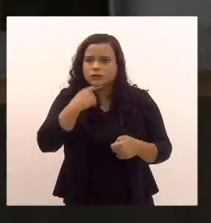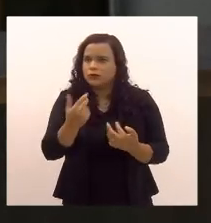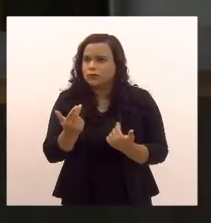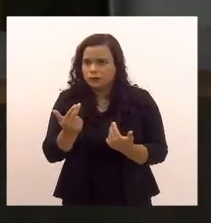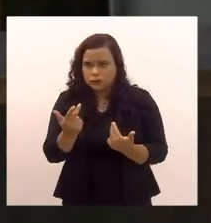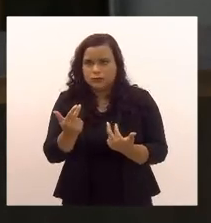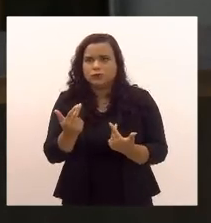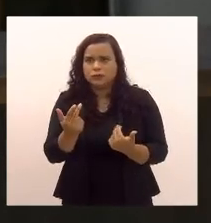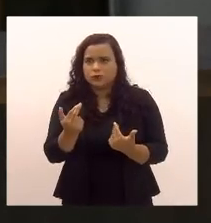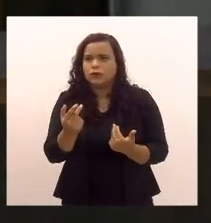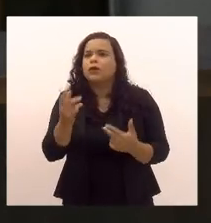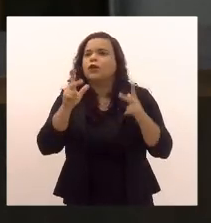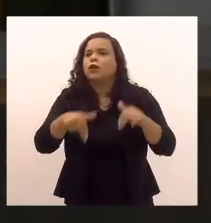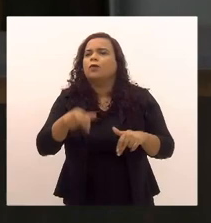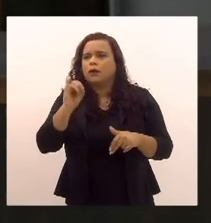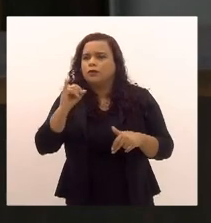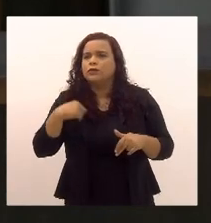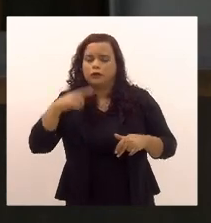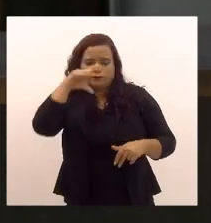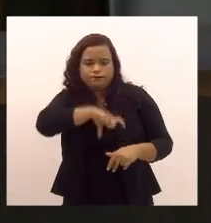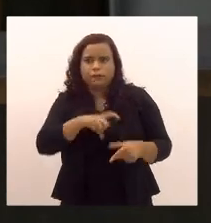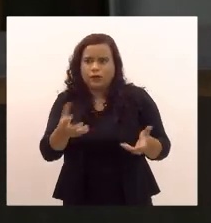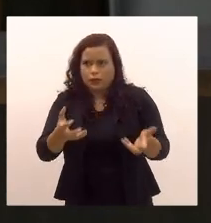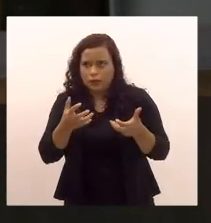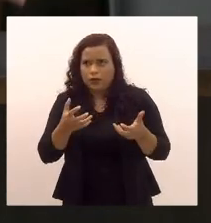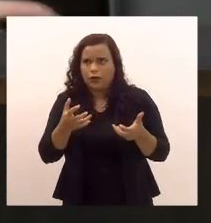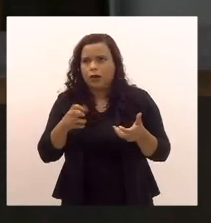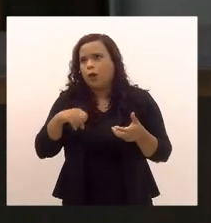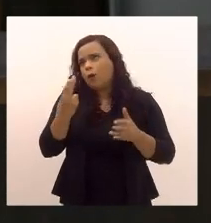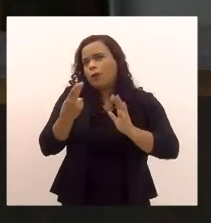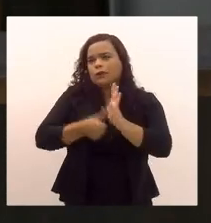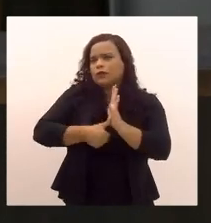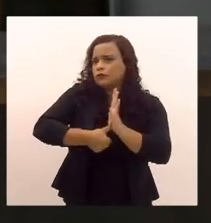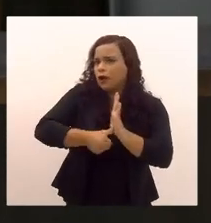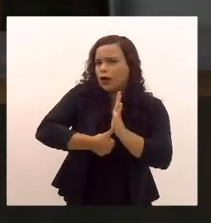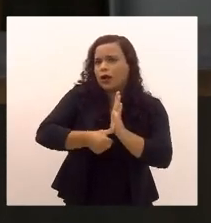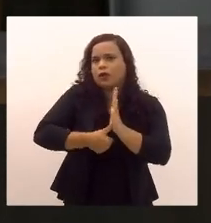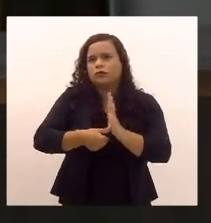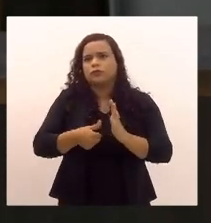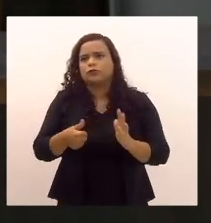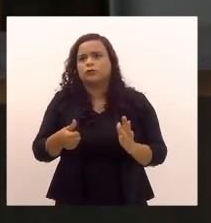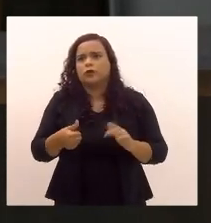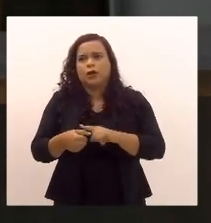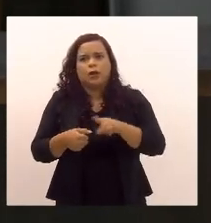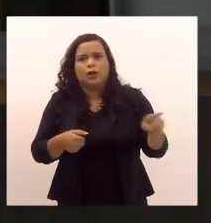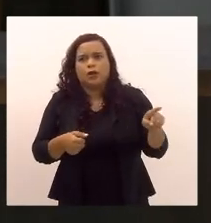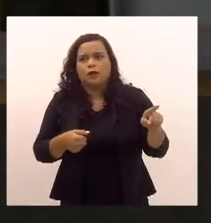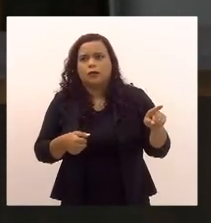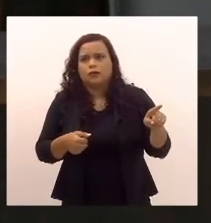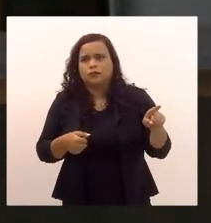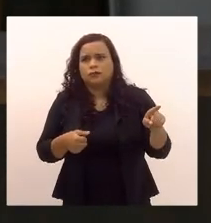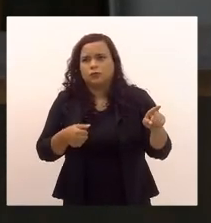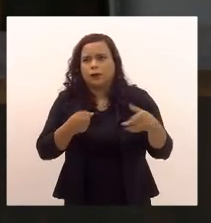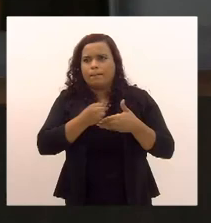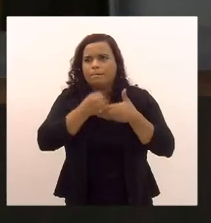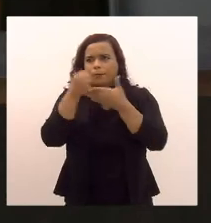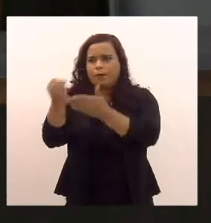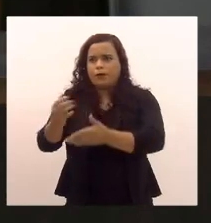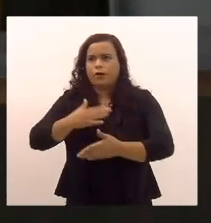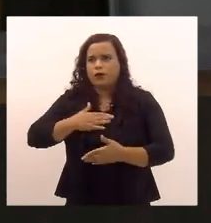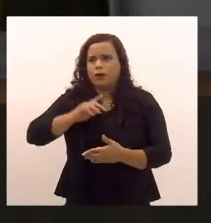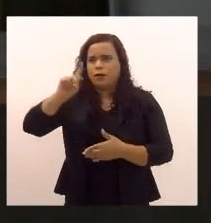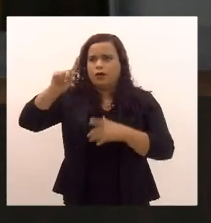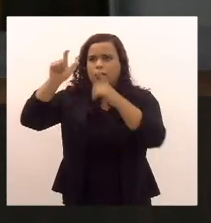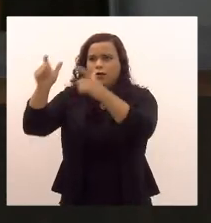né como se eu quisesse tirar a minha identidade me jogaram para uma agenda em